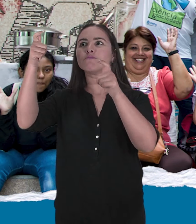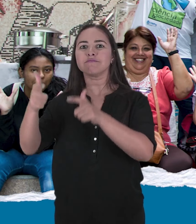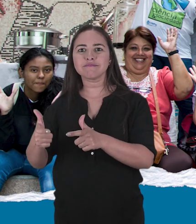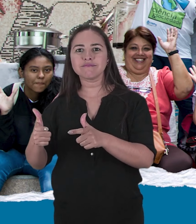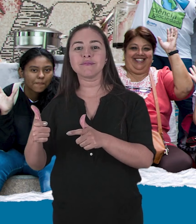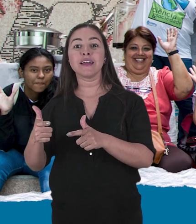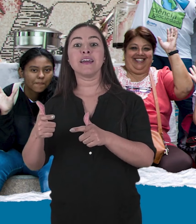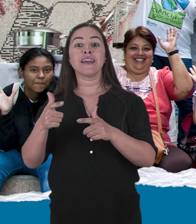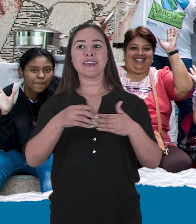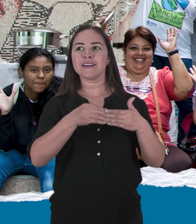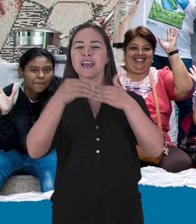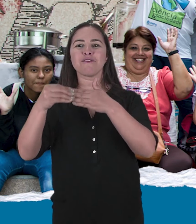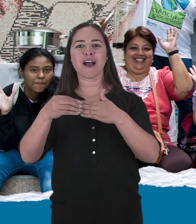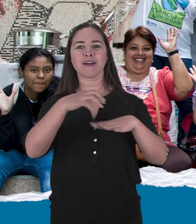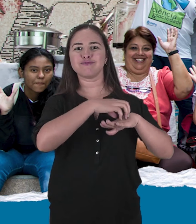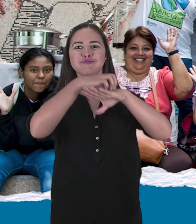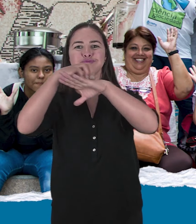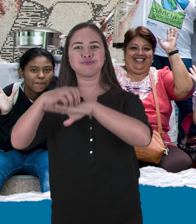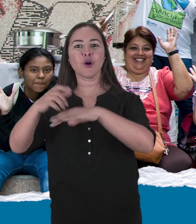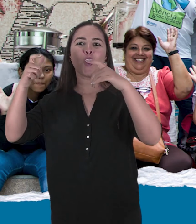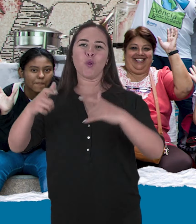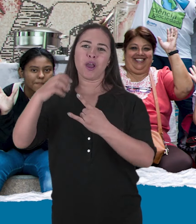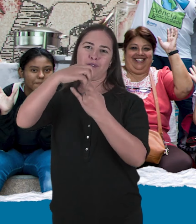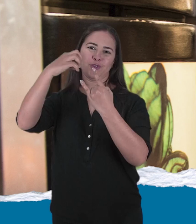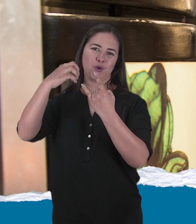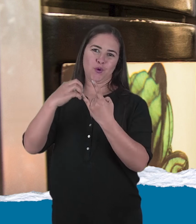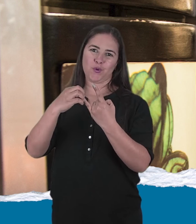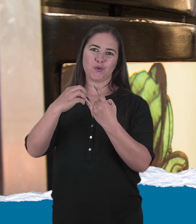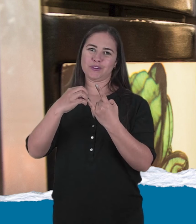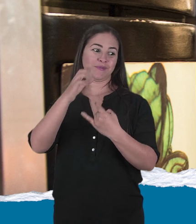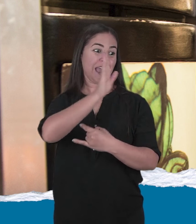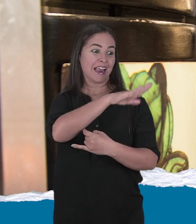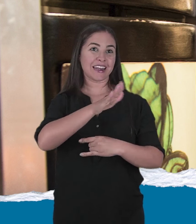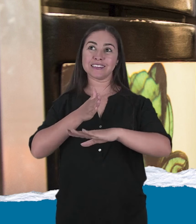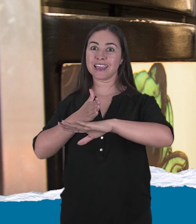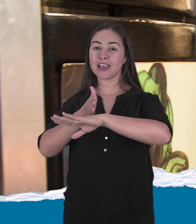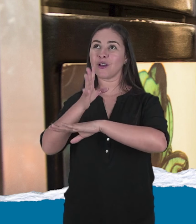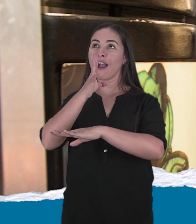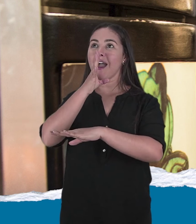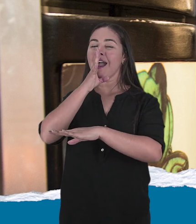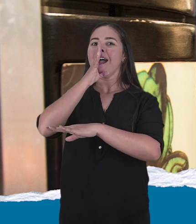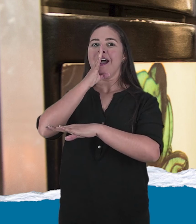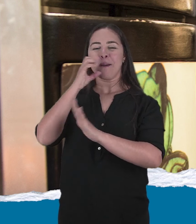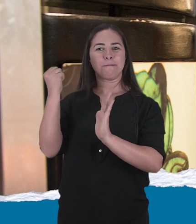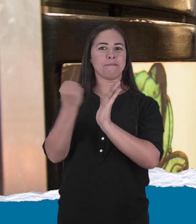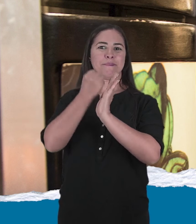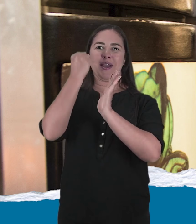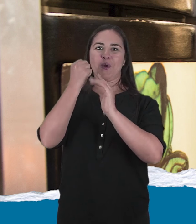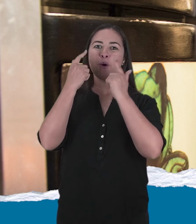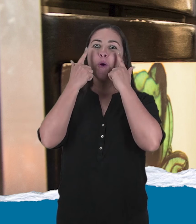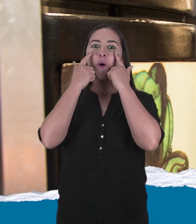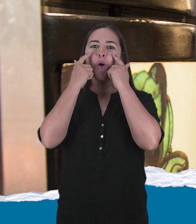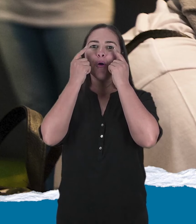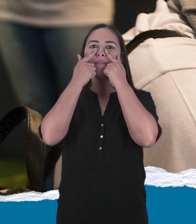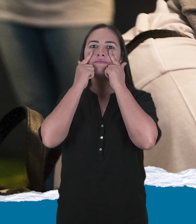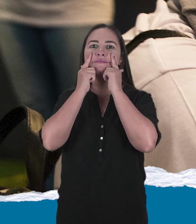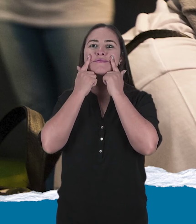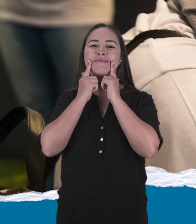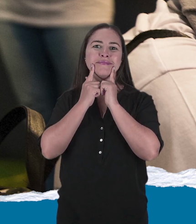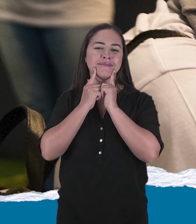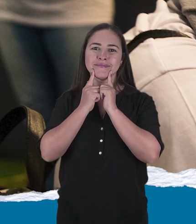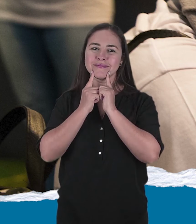lugar chamado Fiocruz, né? Então, quando nós entramos com essas crianças ali, foi muito marcante de poder ver que os olhos